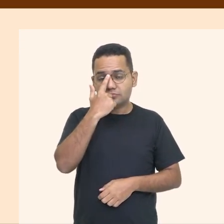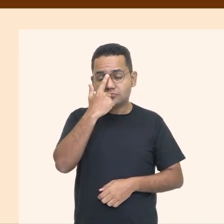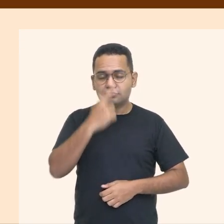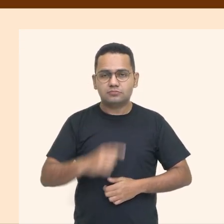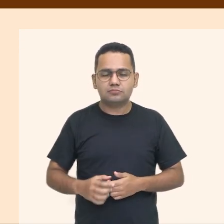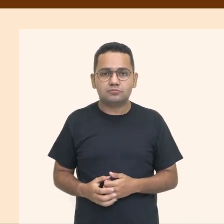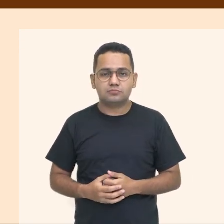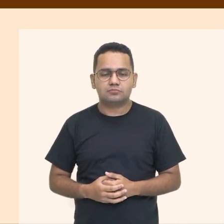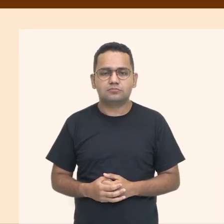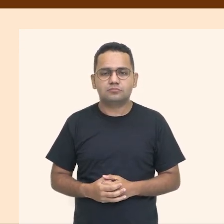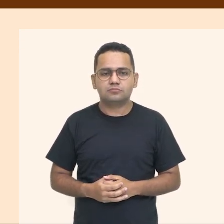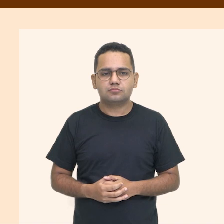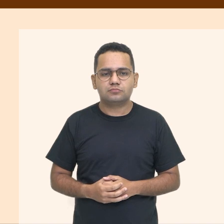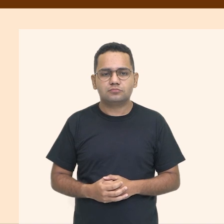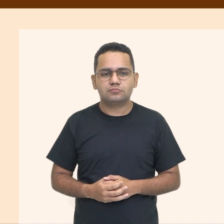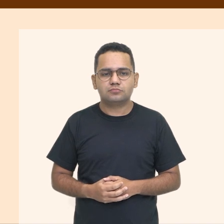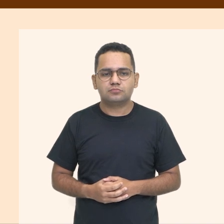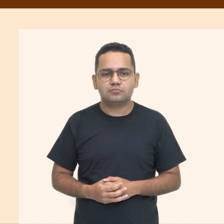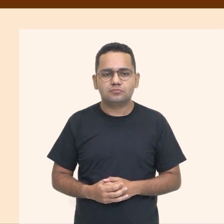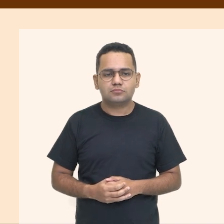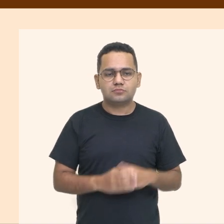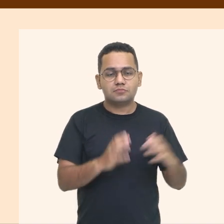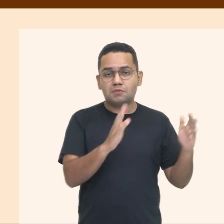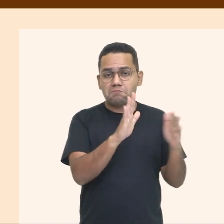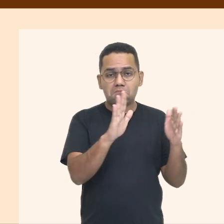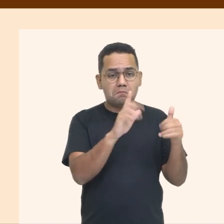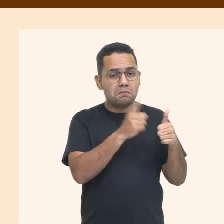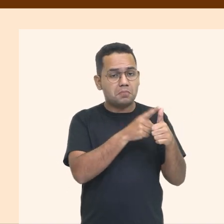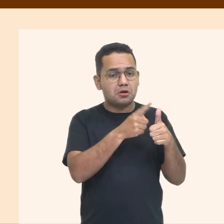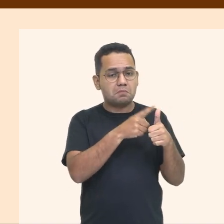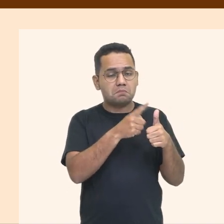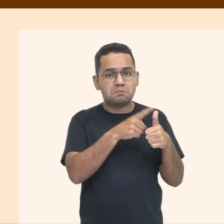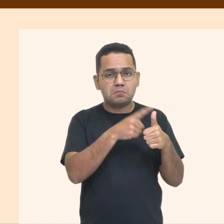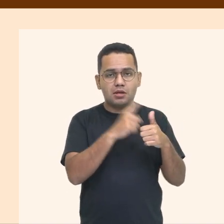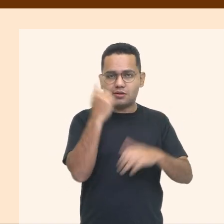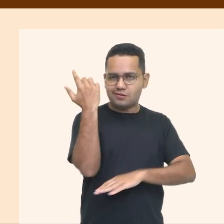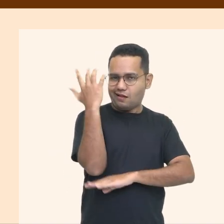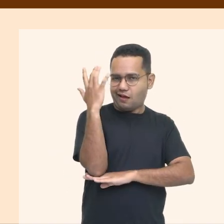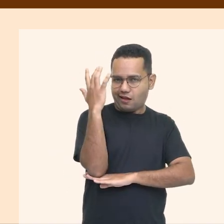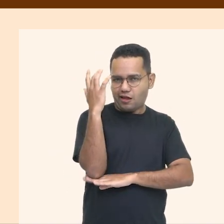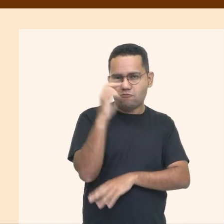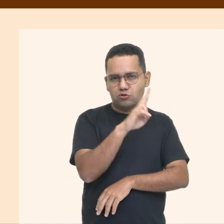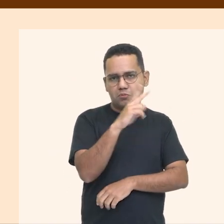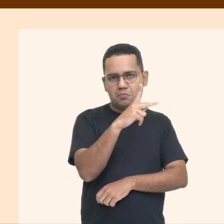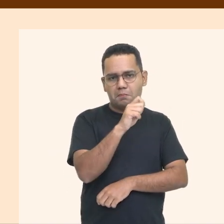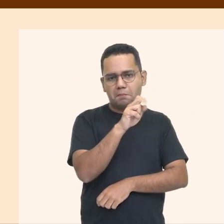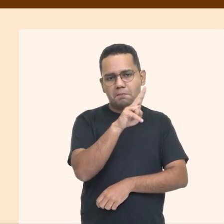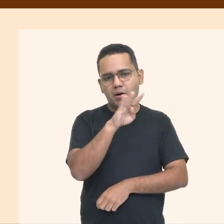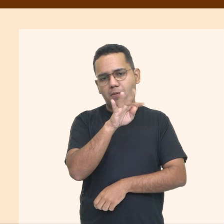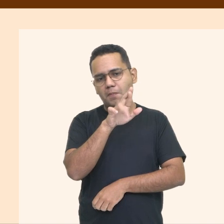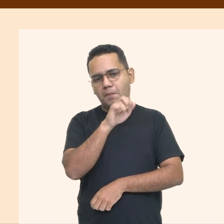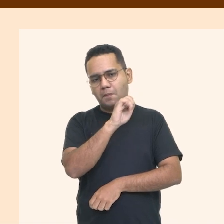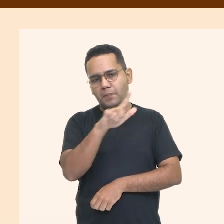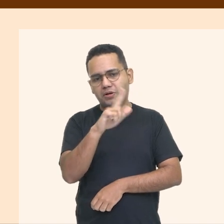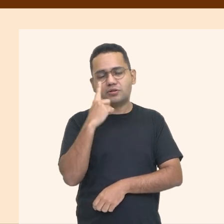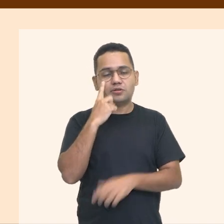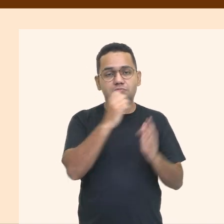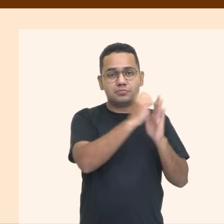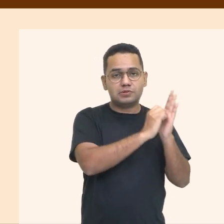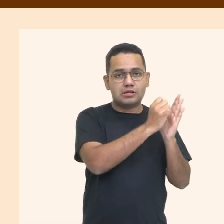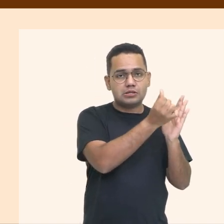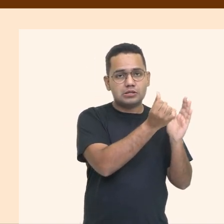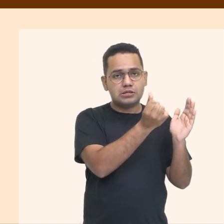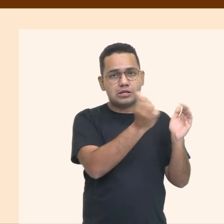linha justamente, né, o primeiro ciclo, que é o ciclo do pau-brasil, ali entre o século XVI e